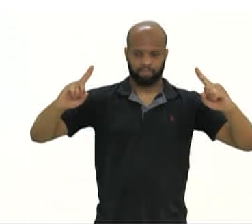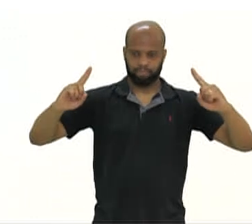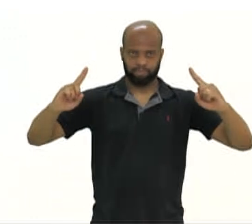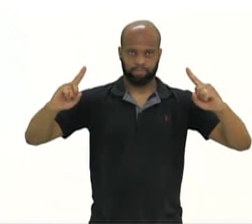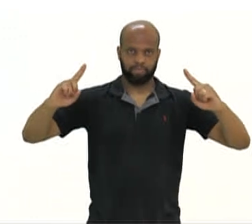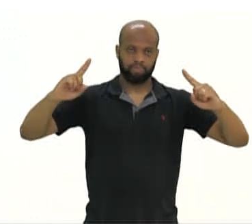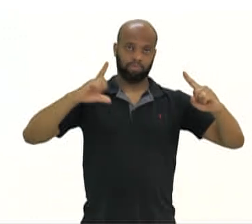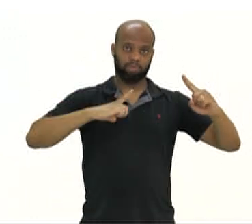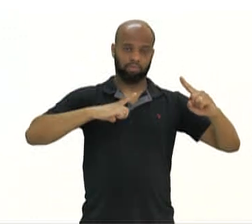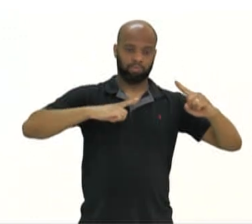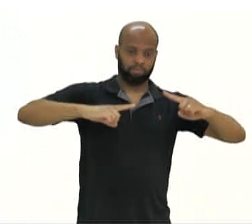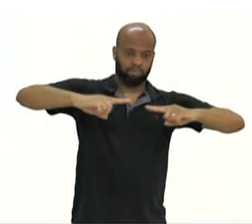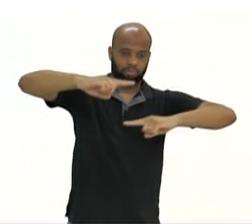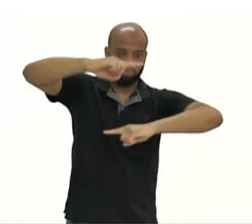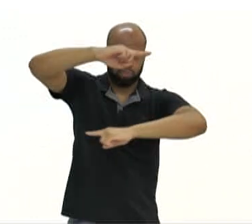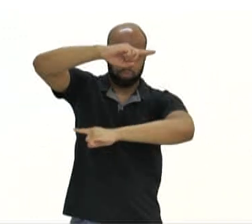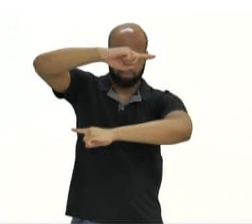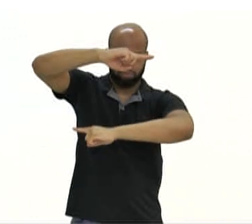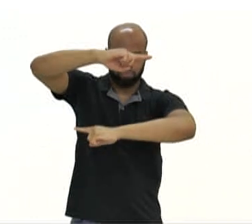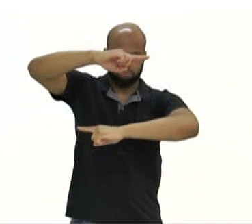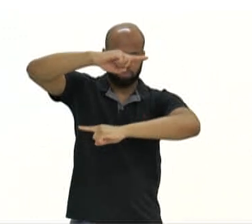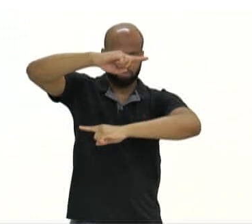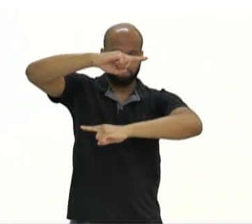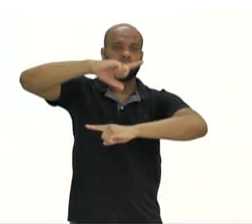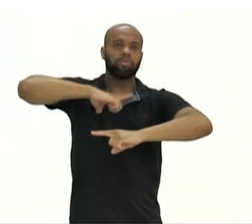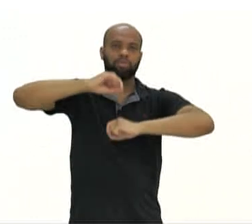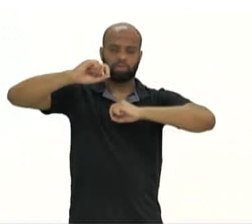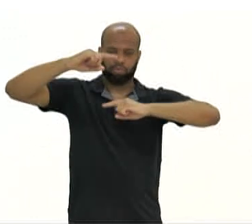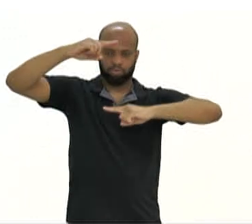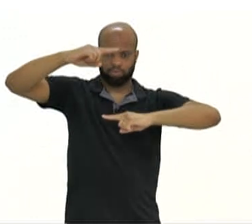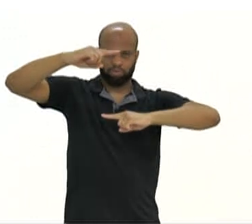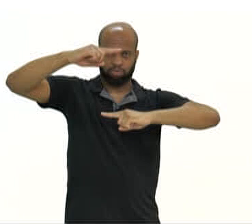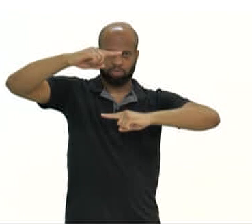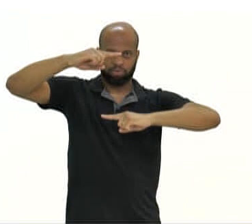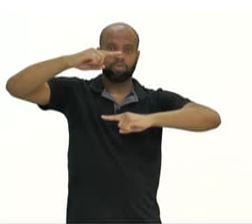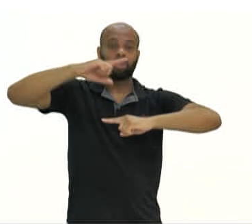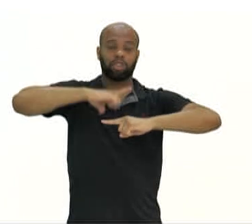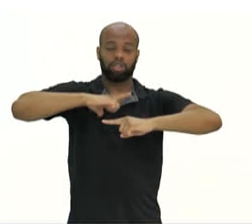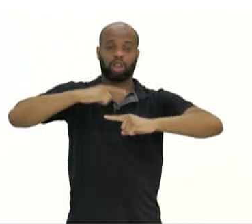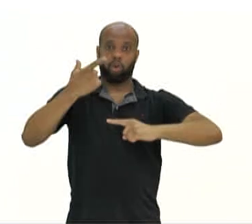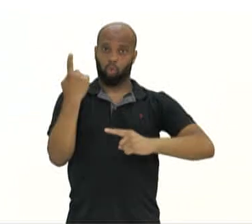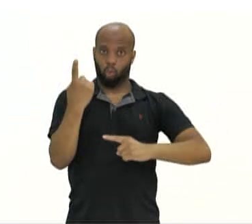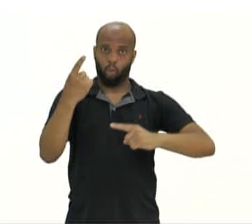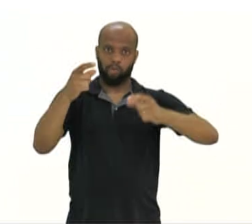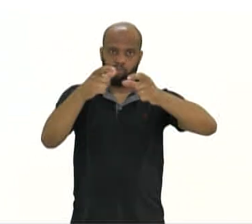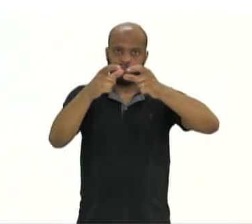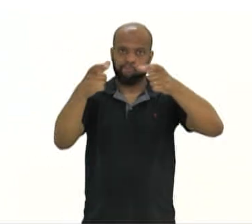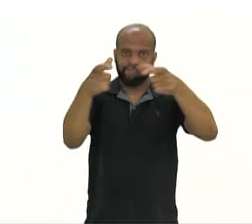de onde uma é maior que a outra, né? Uma maior, outra menor. A soma de seus